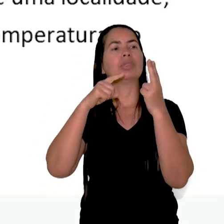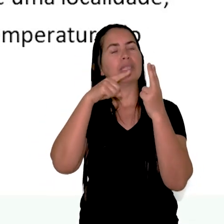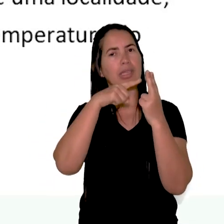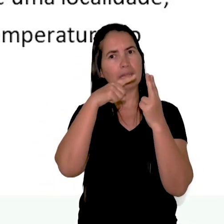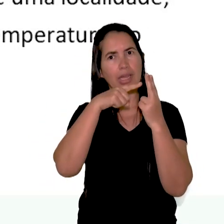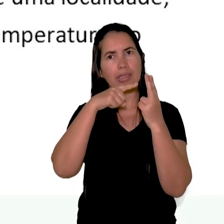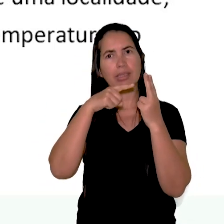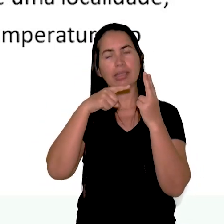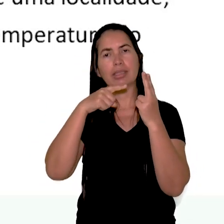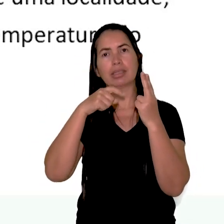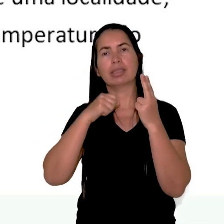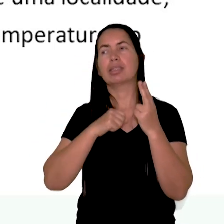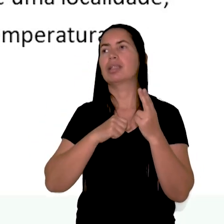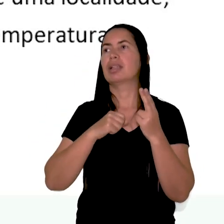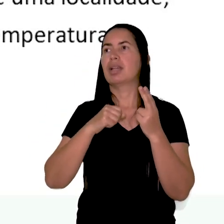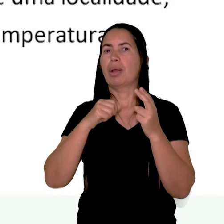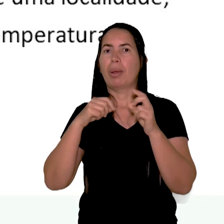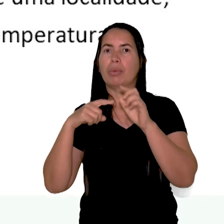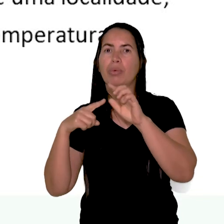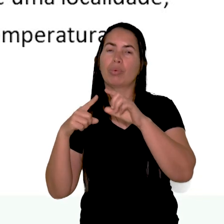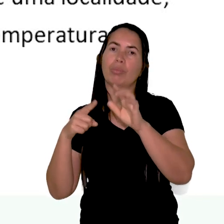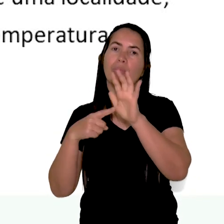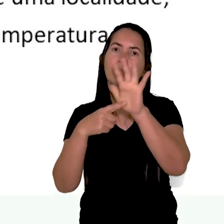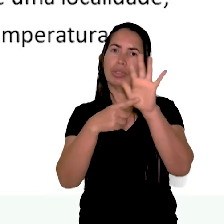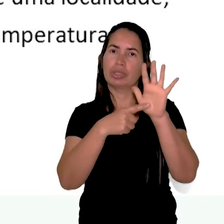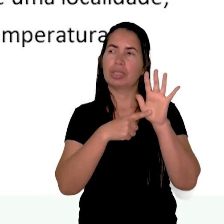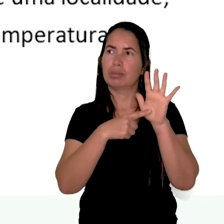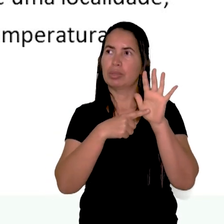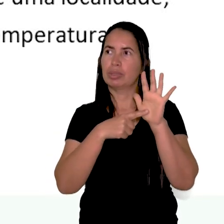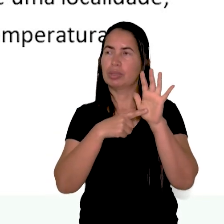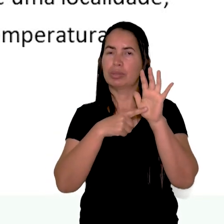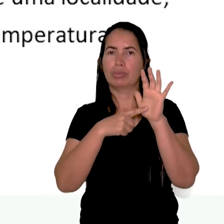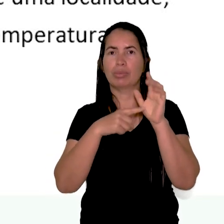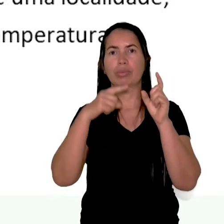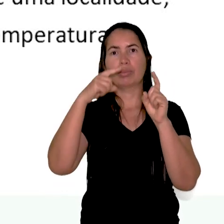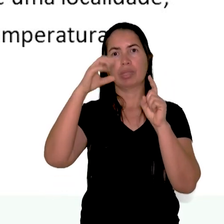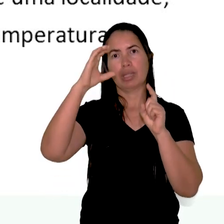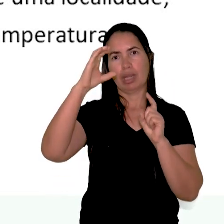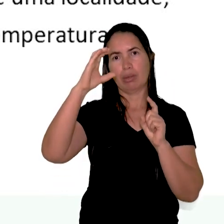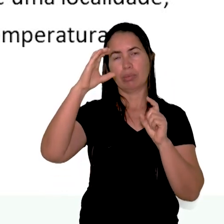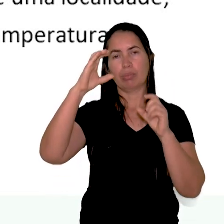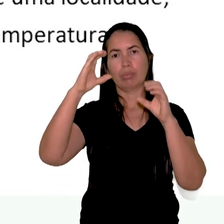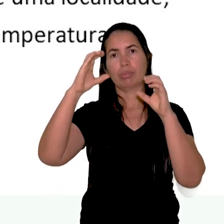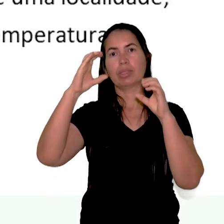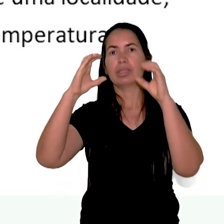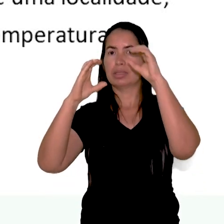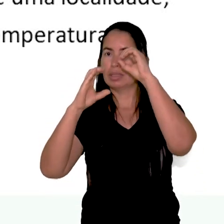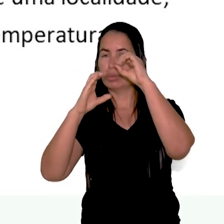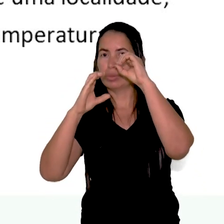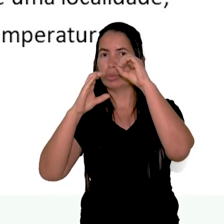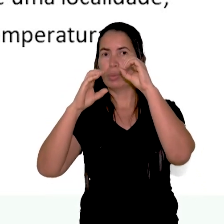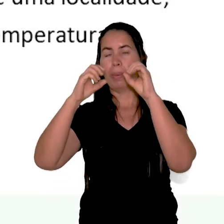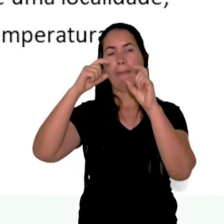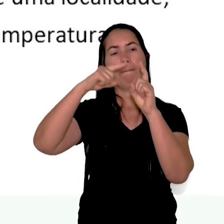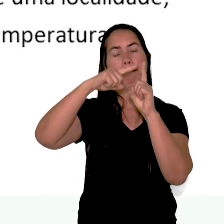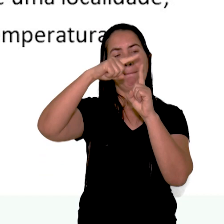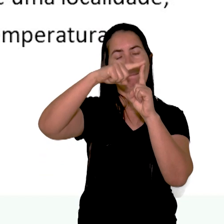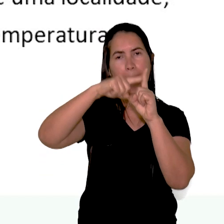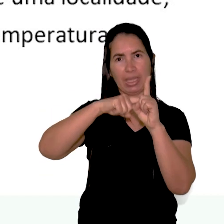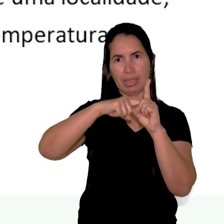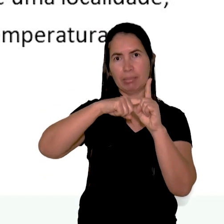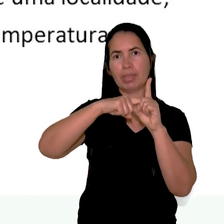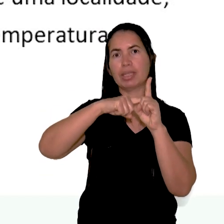nós usamos representando pelo grau Celsius. A temperatura mínima é a